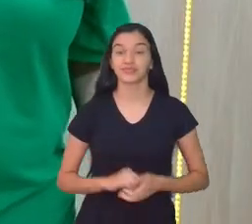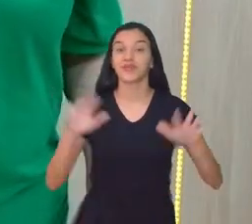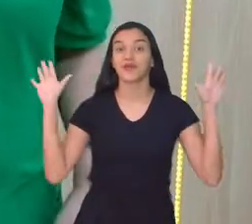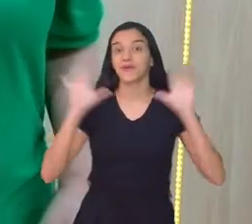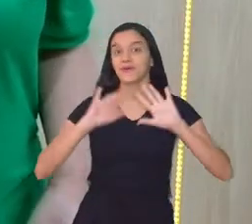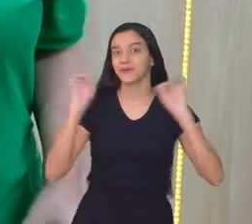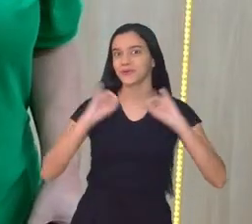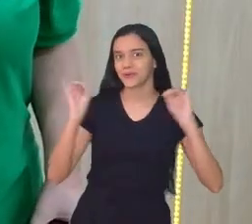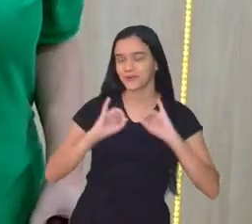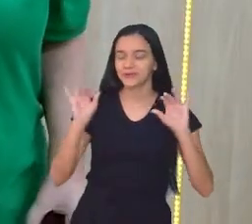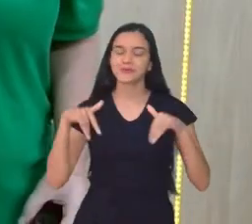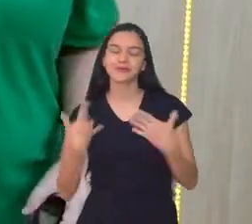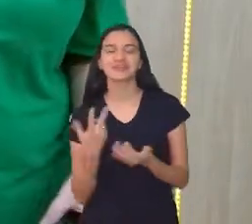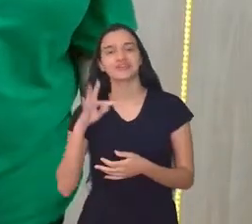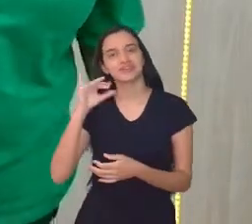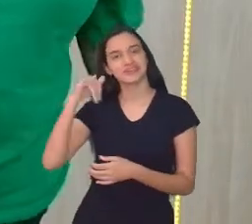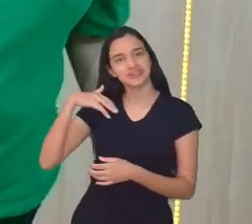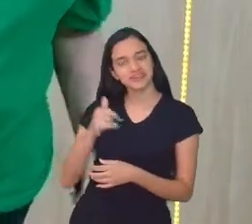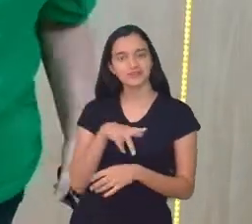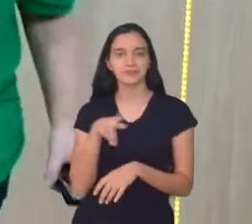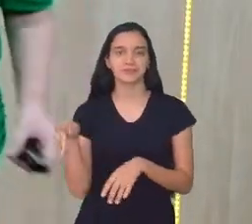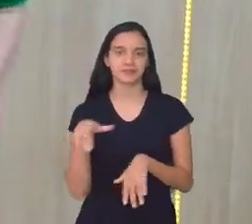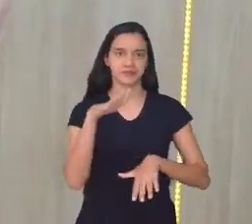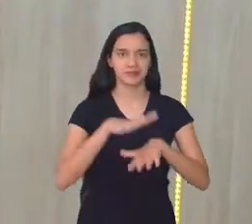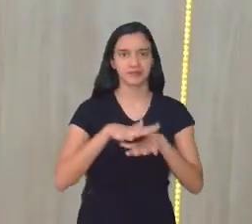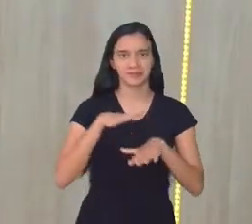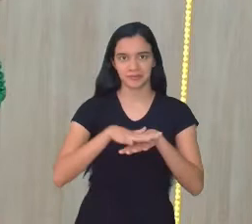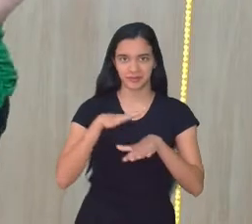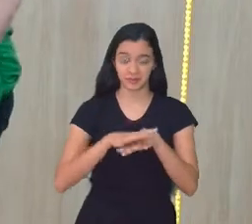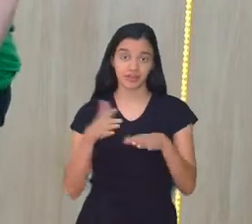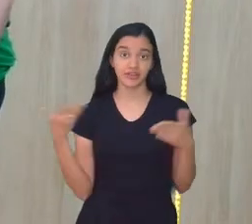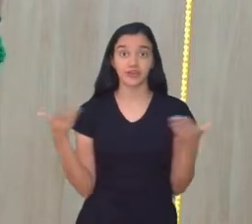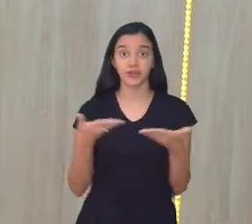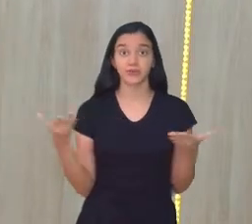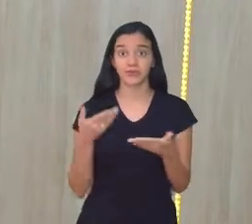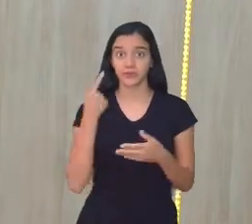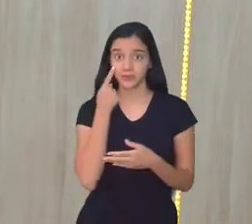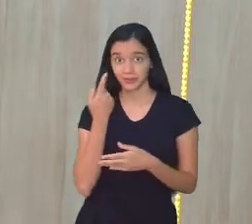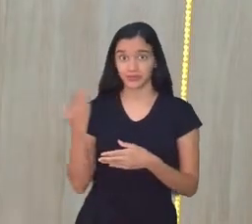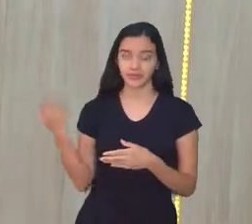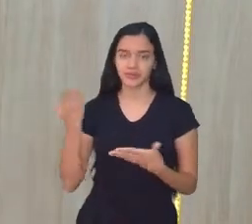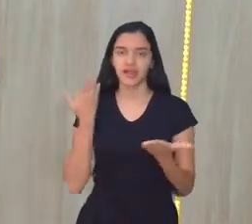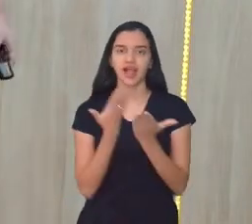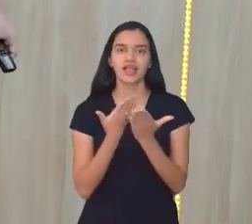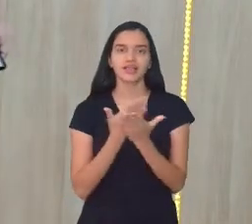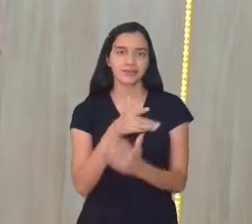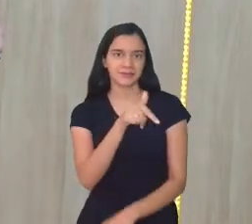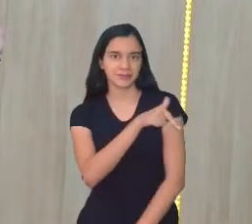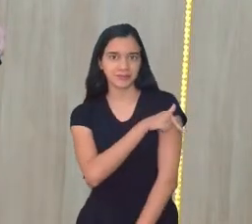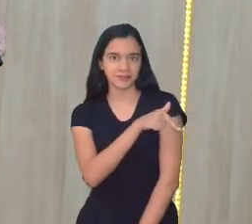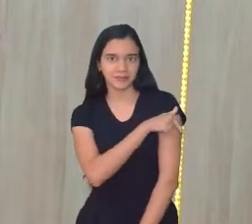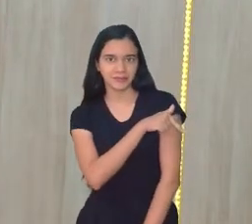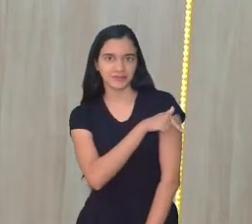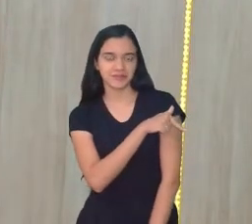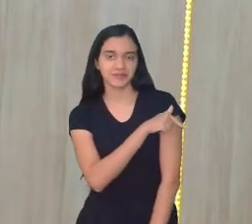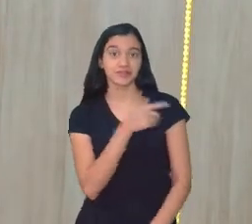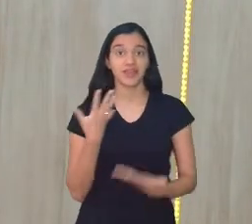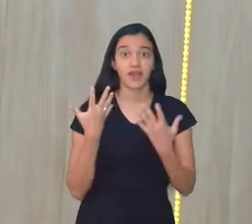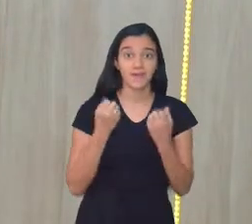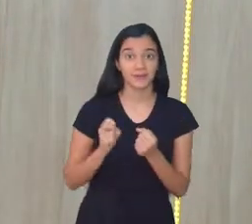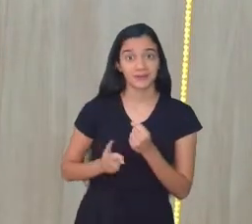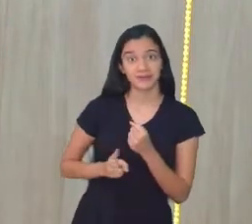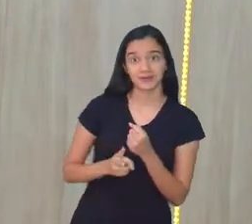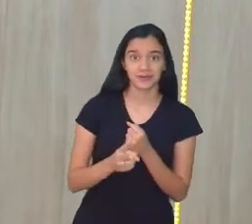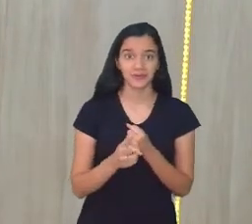Oi, turma, sou Tânia Paredes, professora de matemática, e hoje, aqui, na aula do sétimo ano, vamos